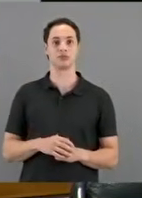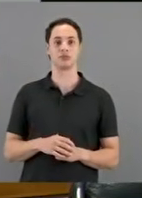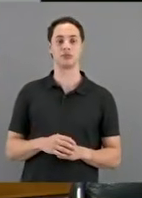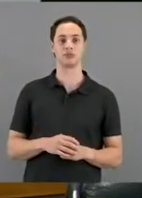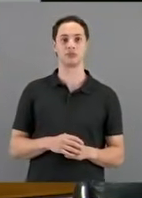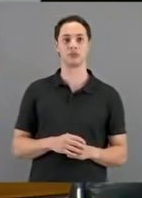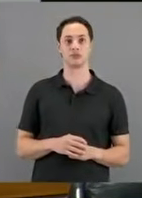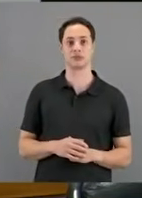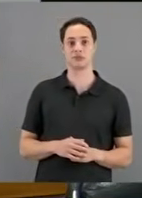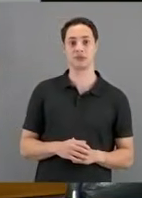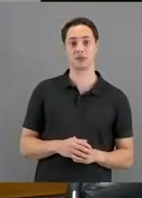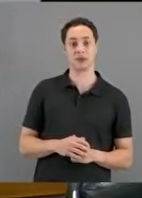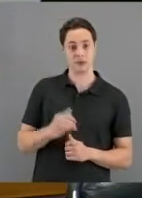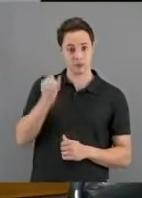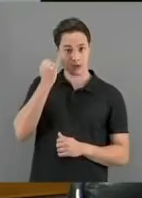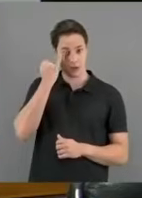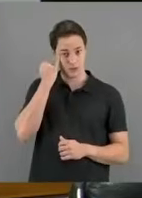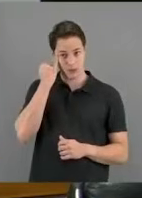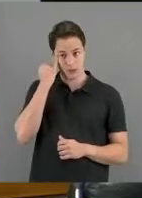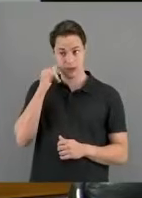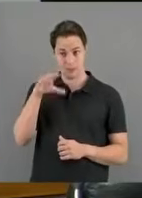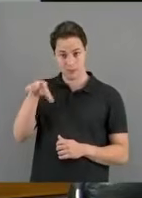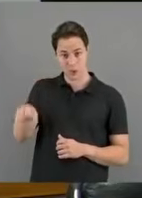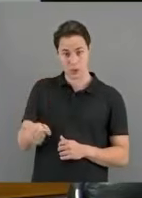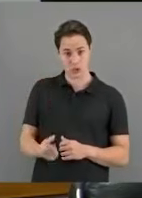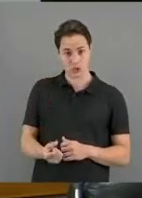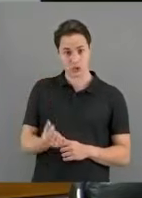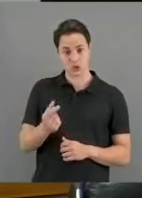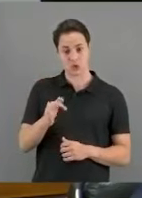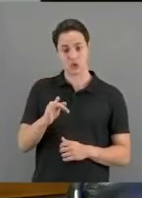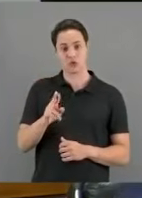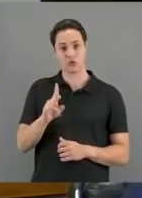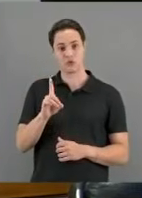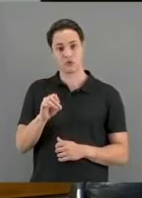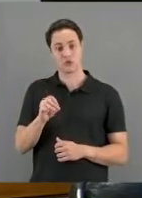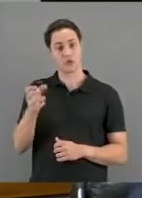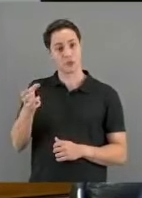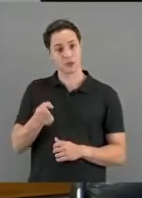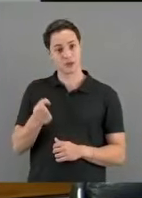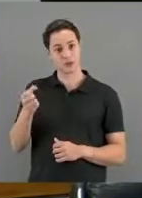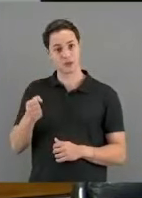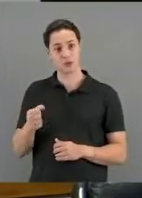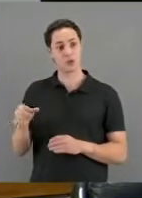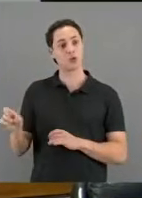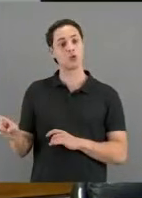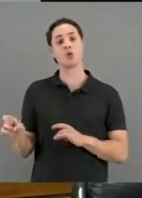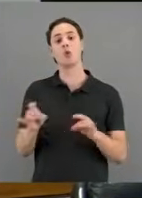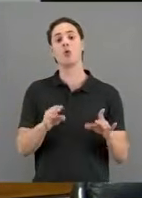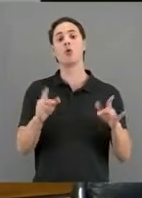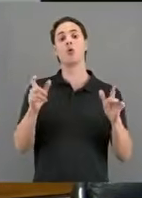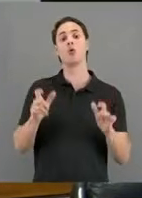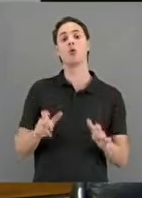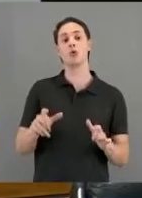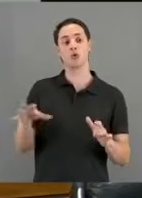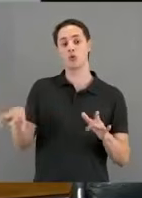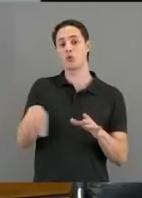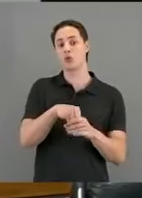presidente. O Ibanez pegou dinheiro do fundo de pensão dos servidores e jogou para onde? Jogou aqui para